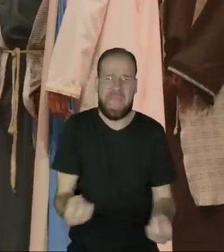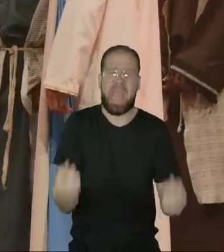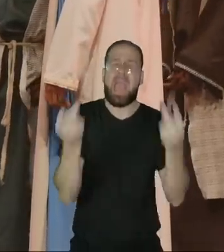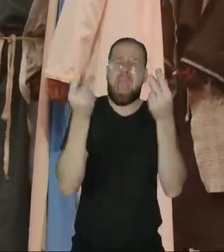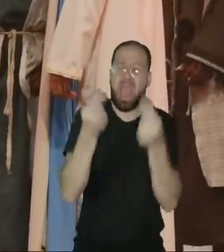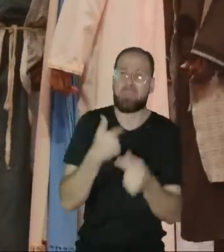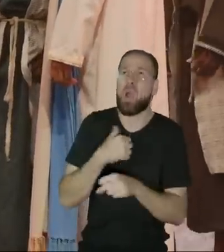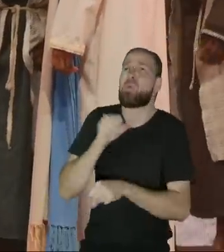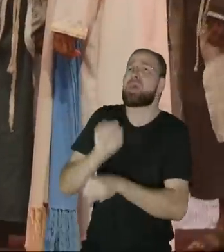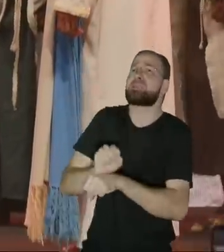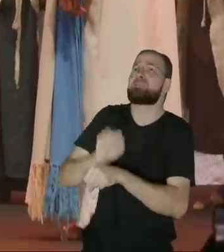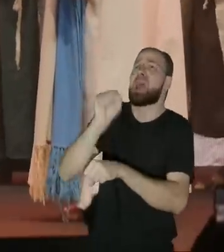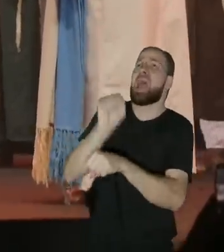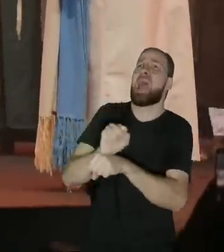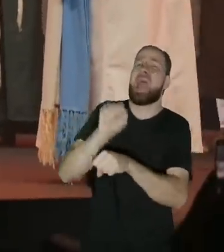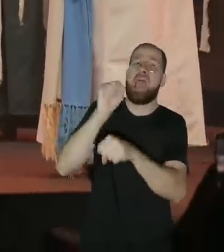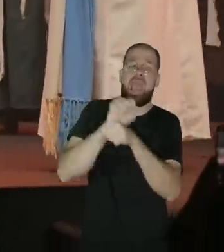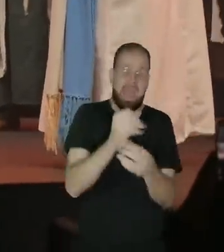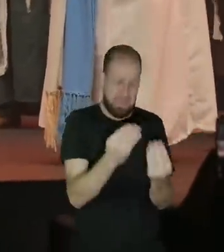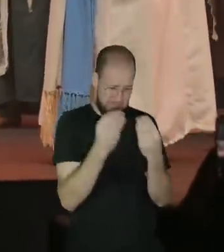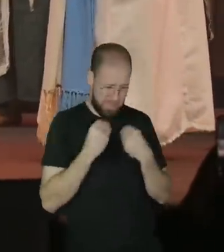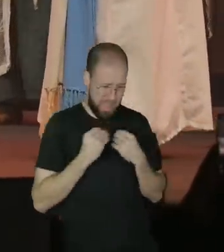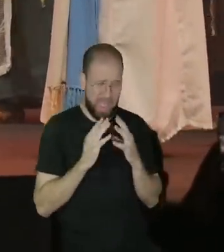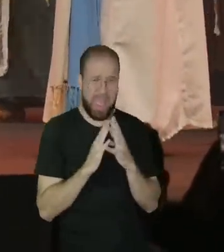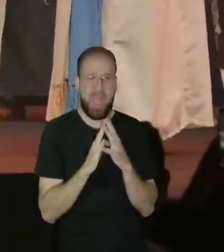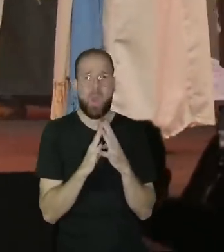um milagre.